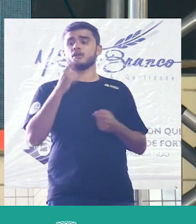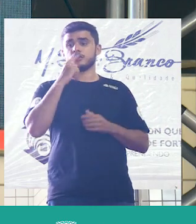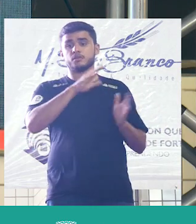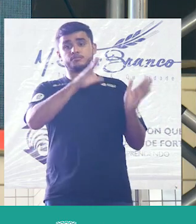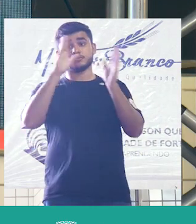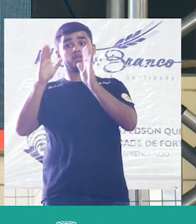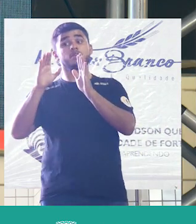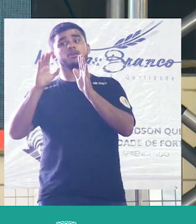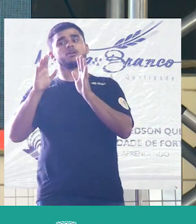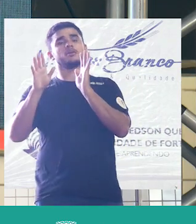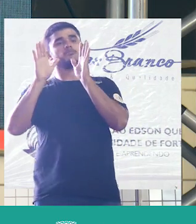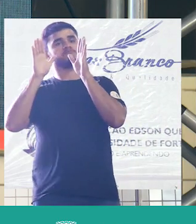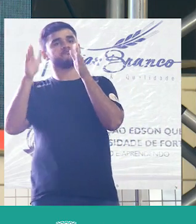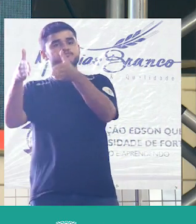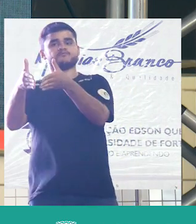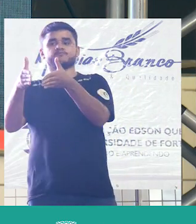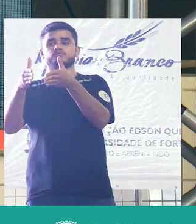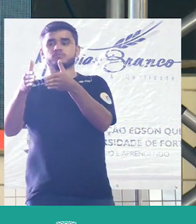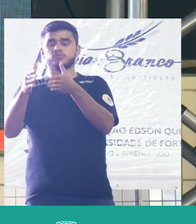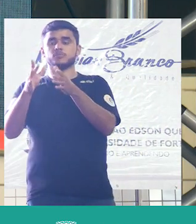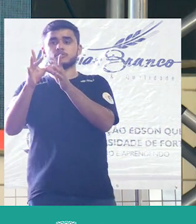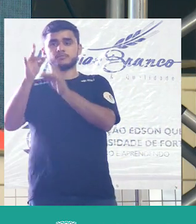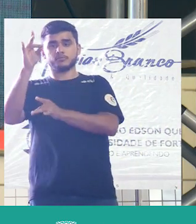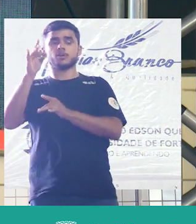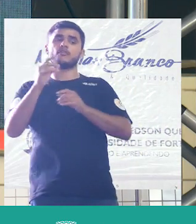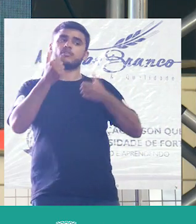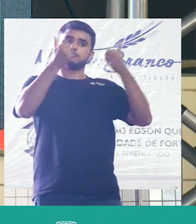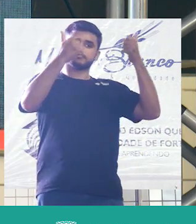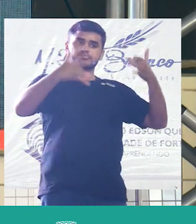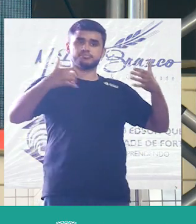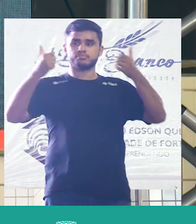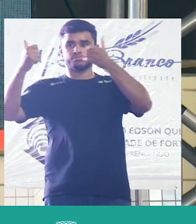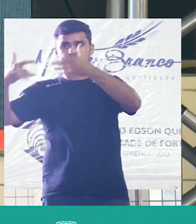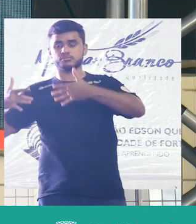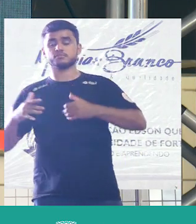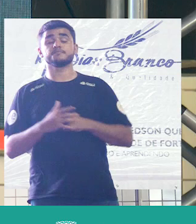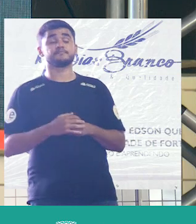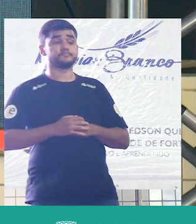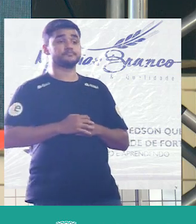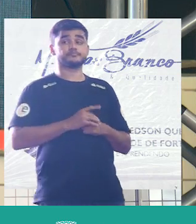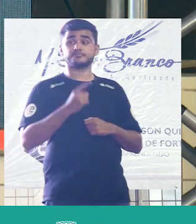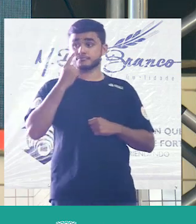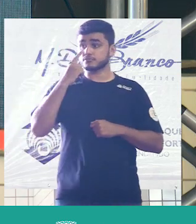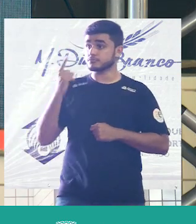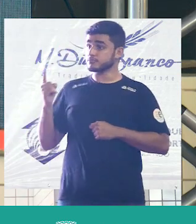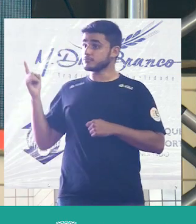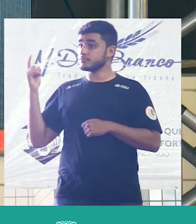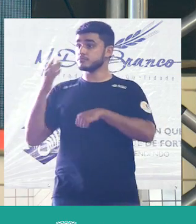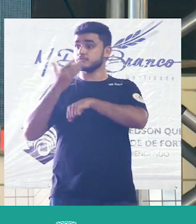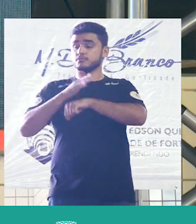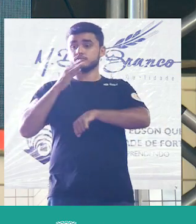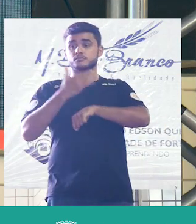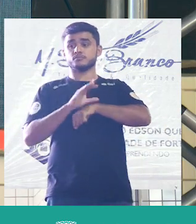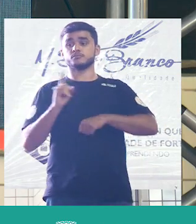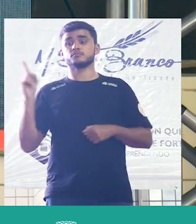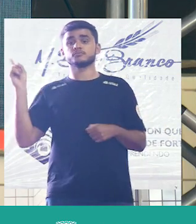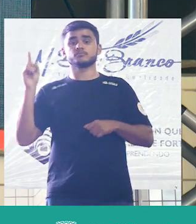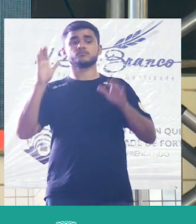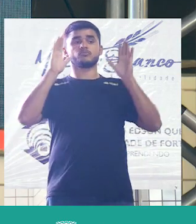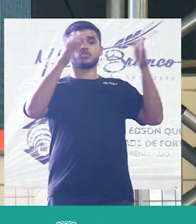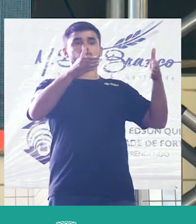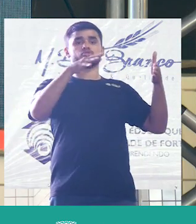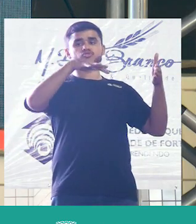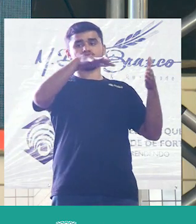casos especiais. Eu vou treinar pelo menos um de cada aqui com vocês. Por enquanto, eu vou fazer mais um caso